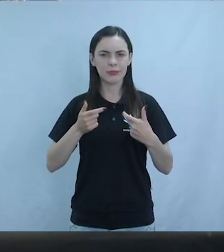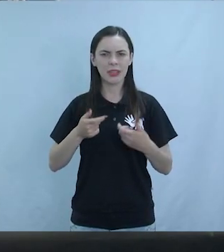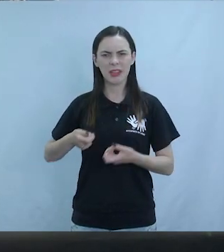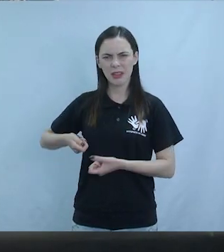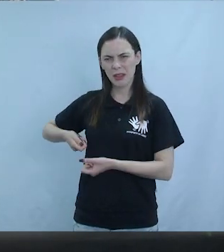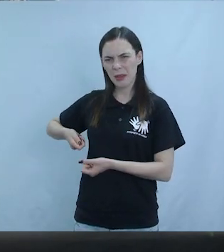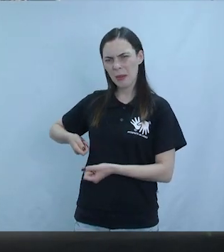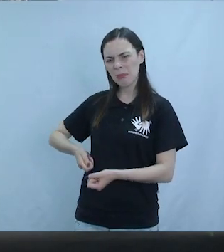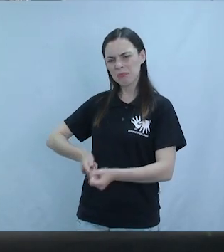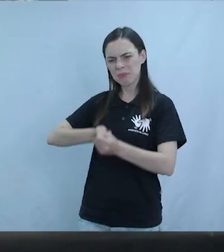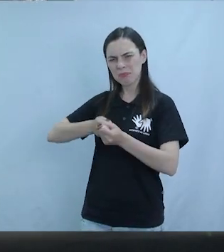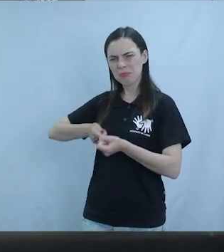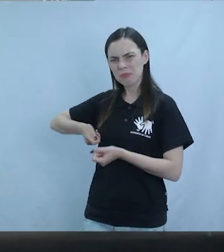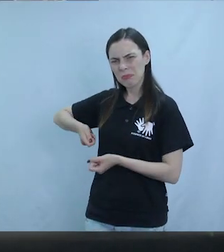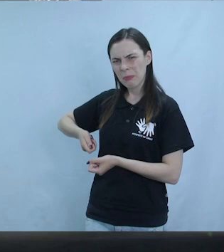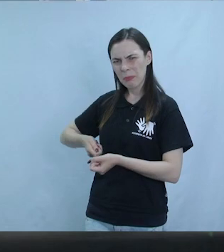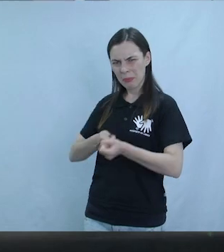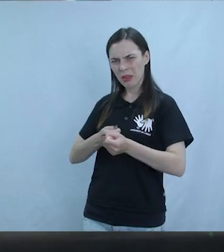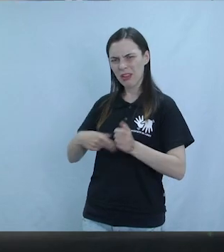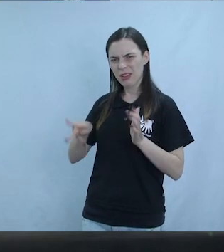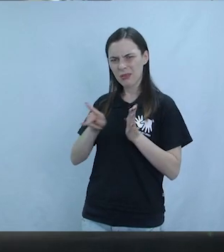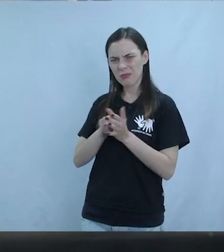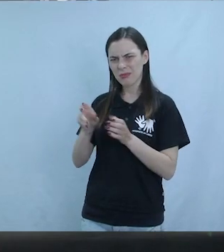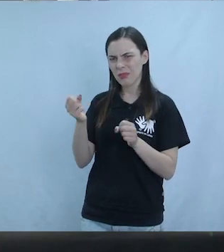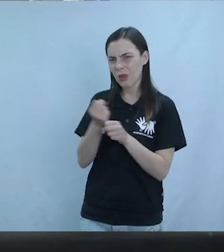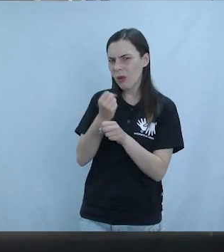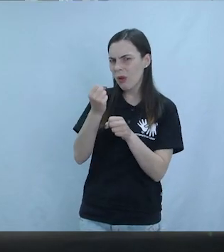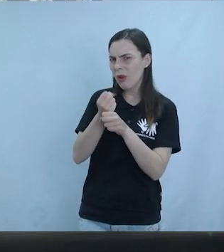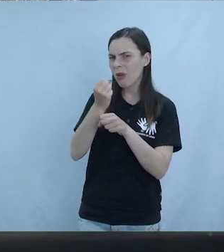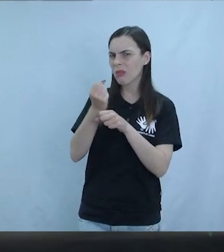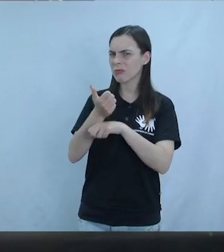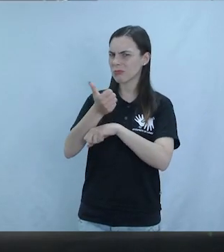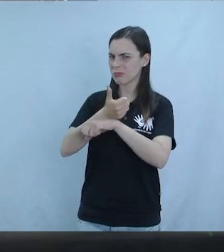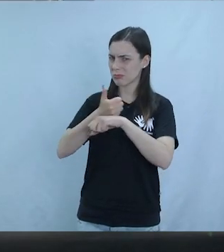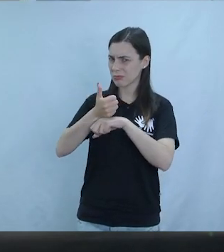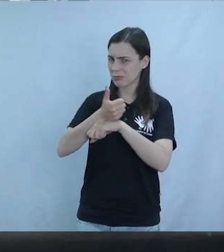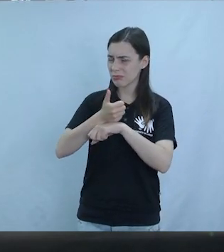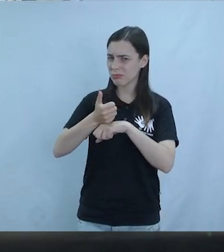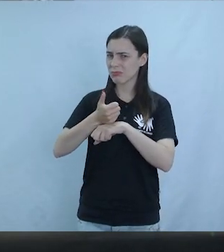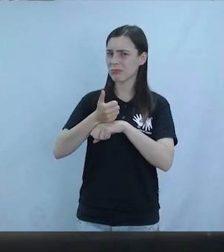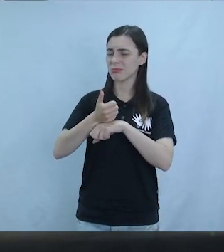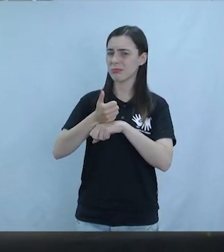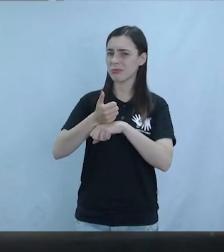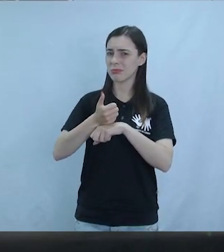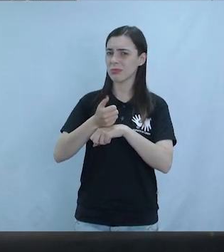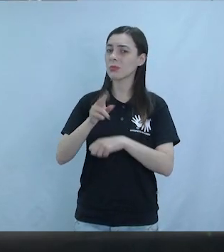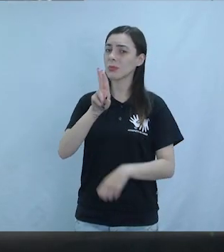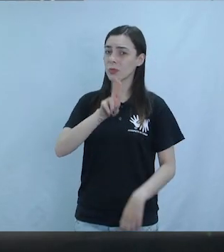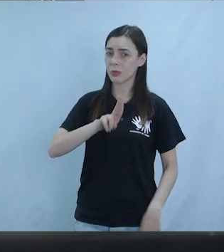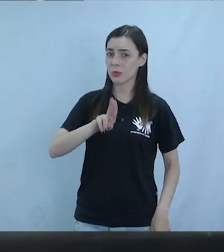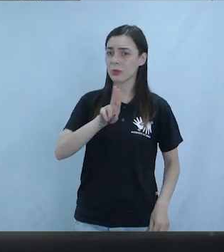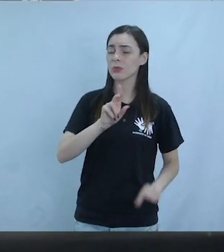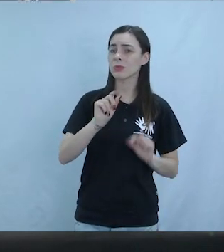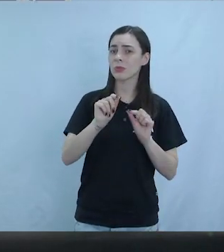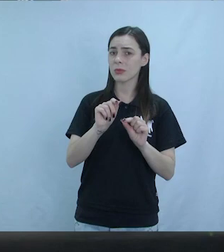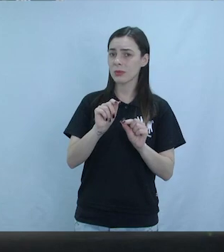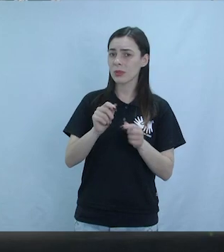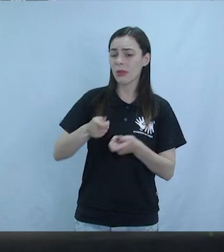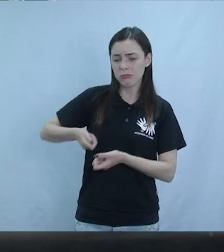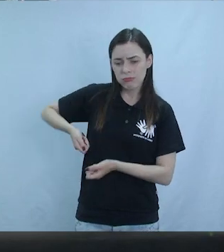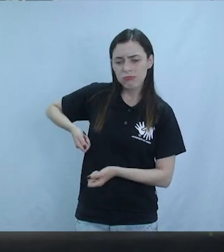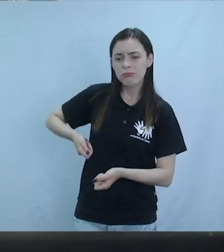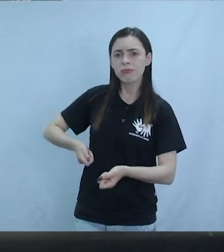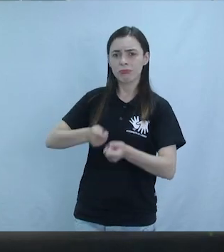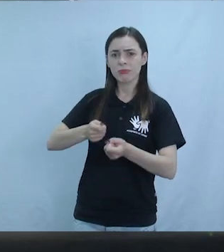Lu falou, que muitos pedreiros, que são esses profissionais que trabalham na construção, eles